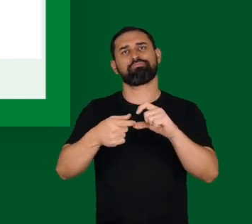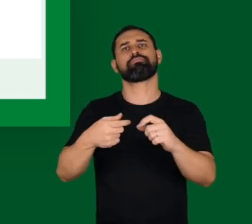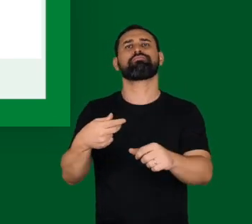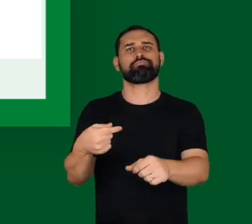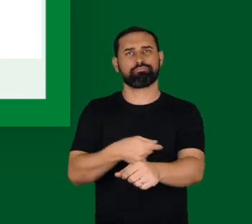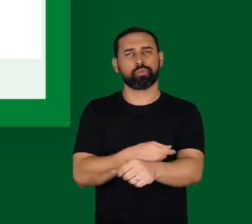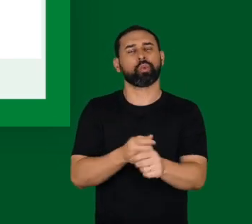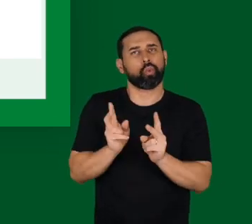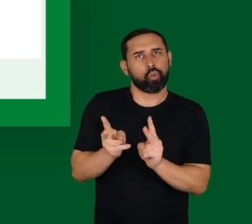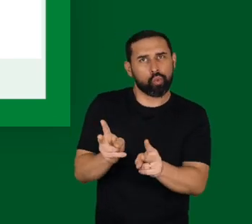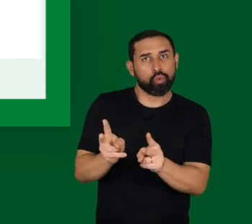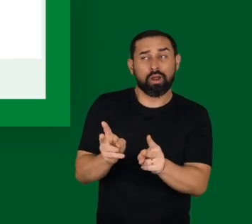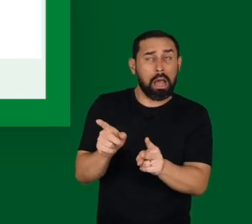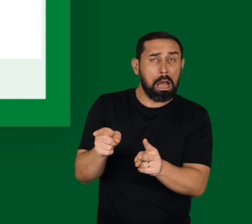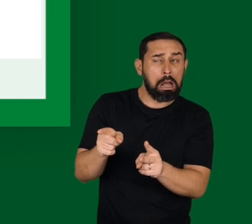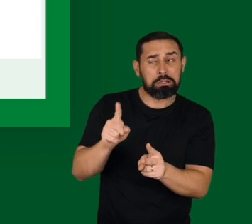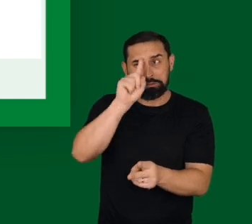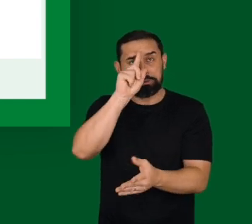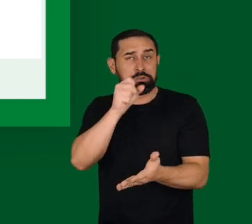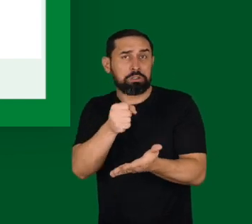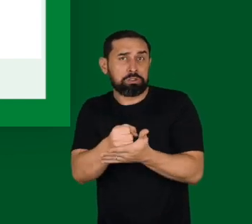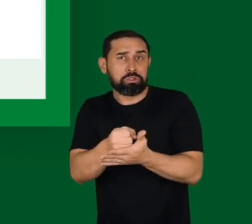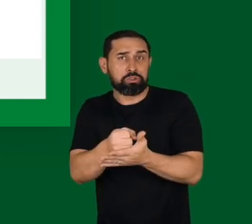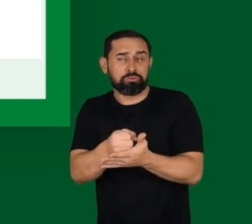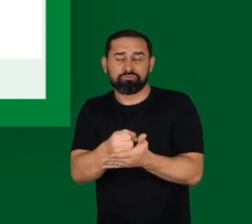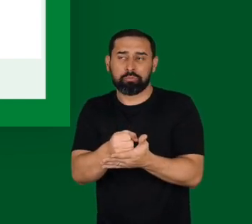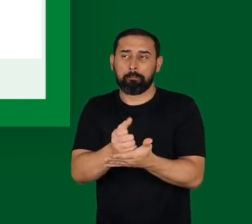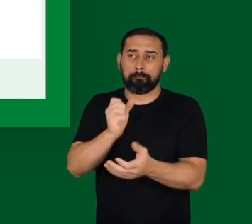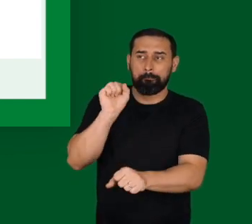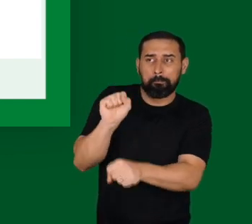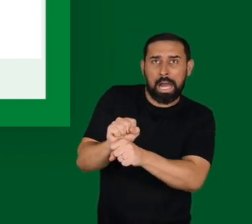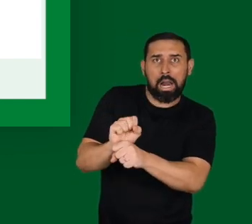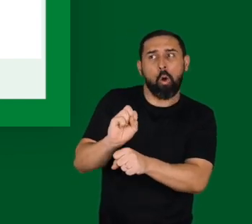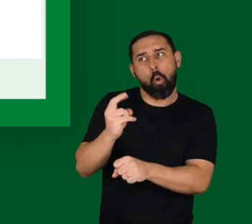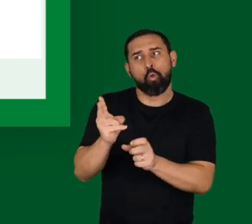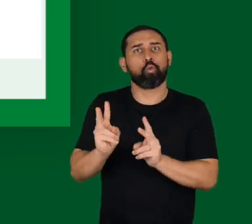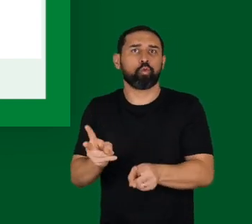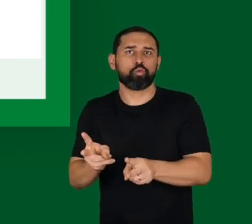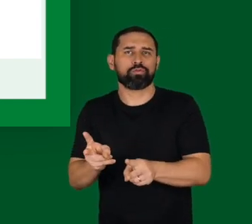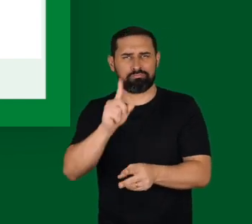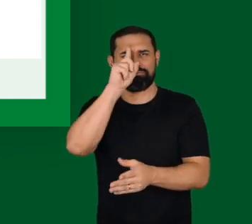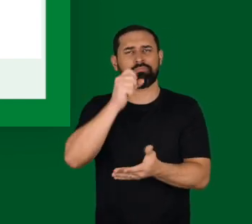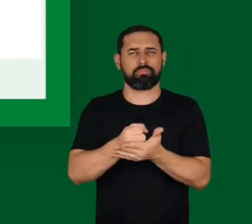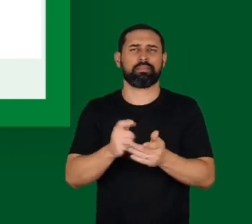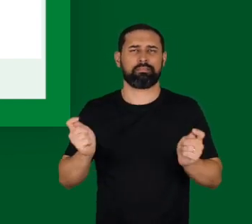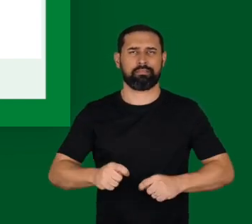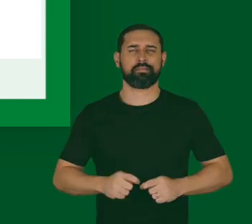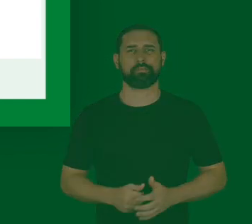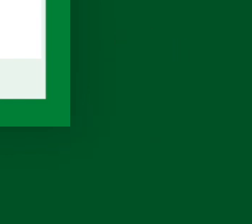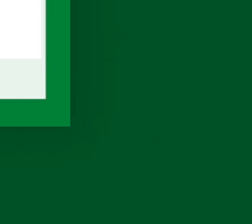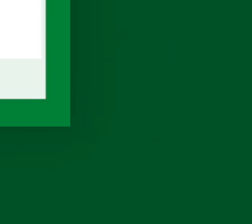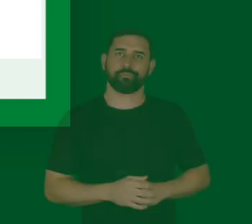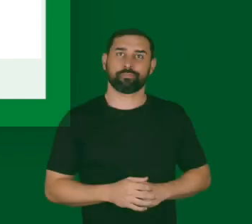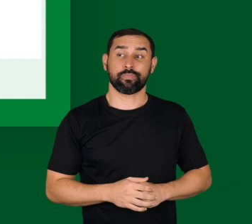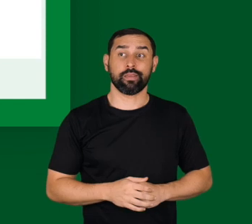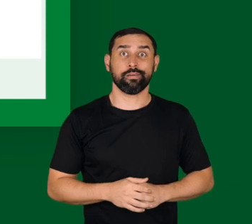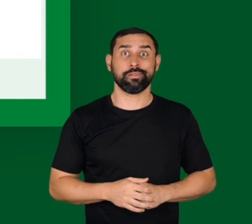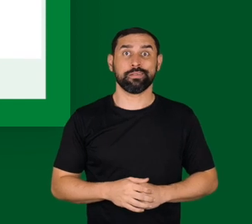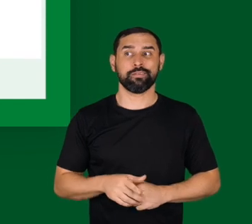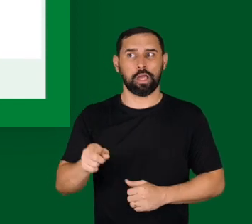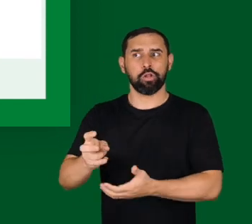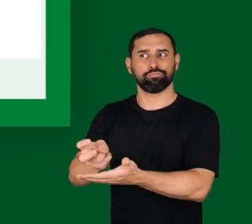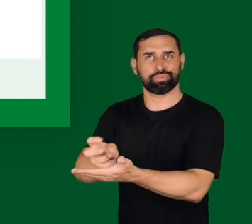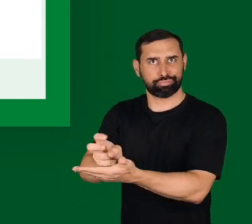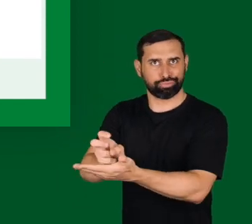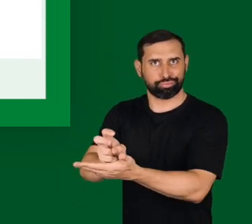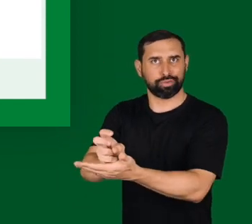fenobarbital, e o neurologista, né, o neuropediatra, vai retirar dessa droga do ponto de vista ambulatorial. Beleza, o